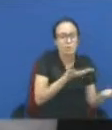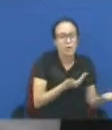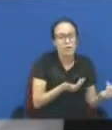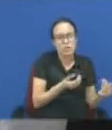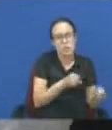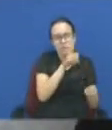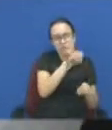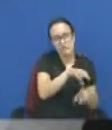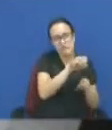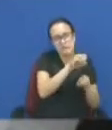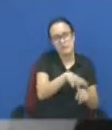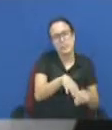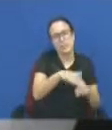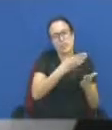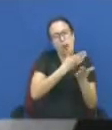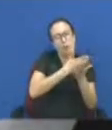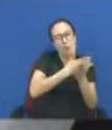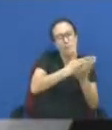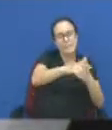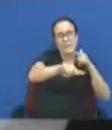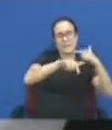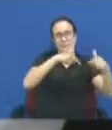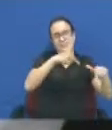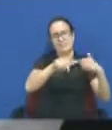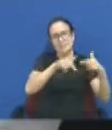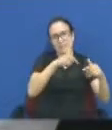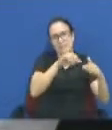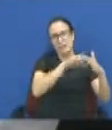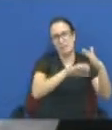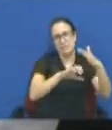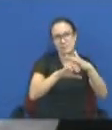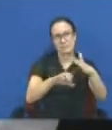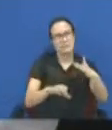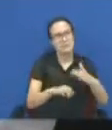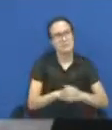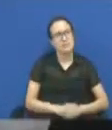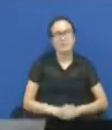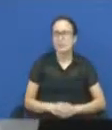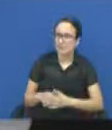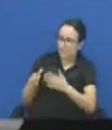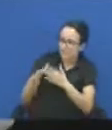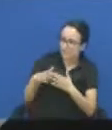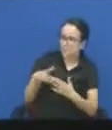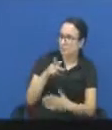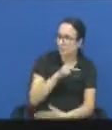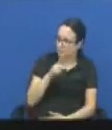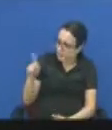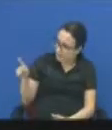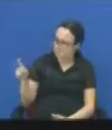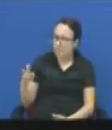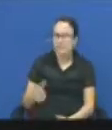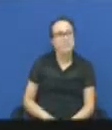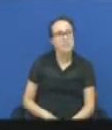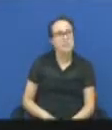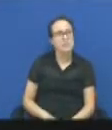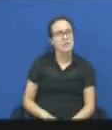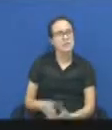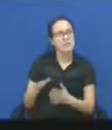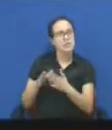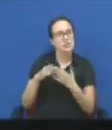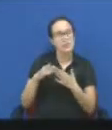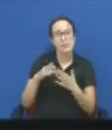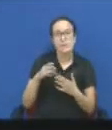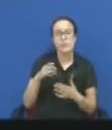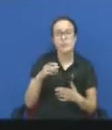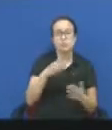Inclusive, quero pedir para o senhor presidente que entre em contato e traga para cá jovens dos